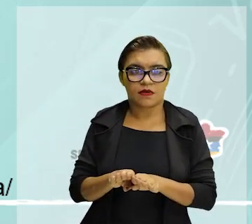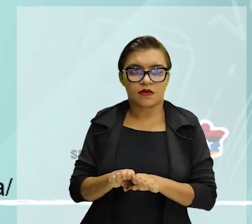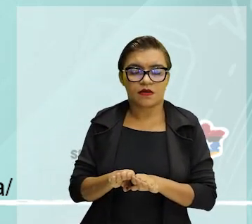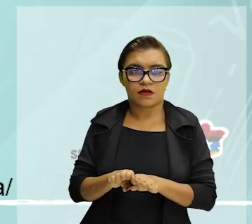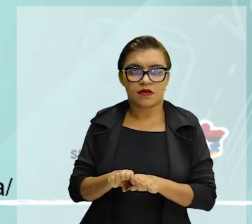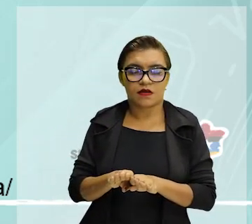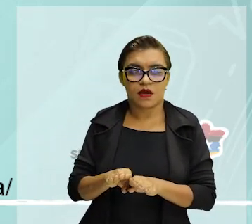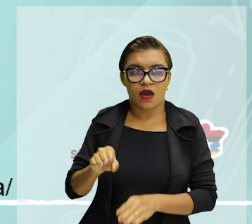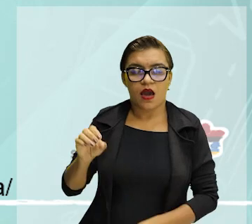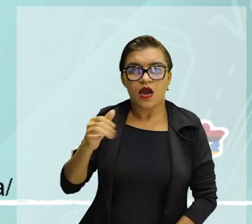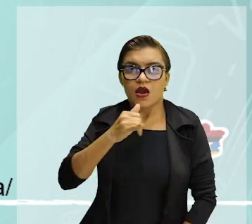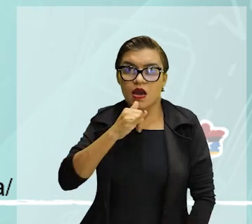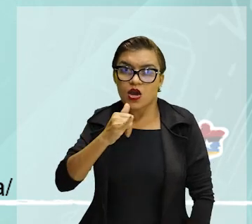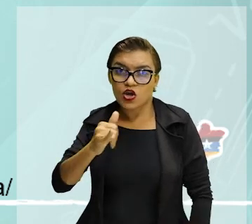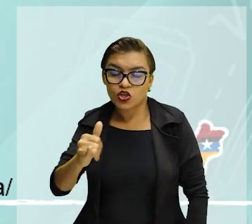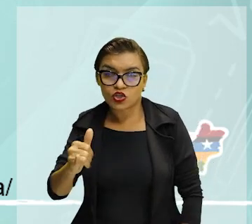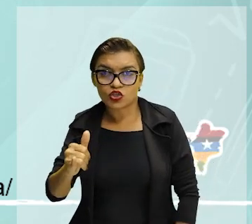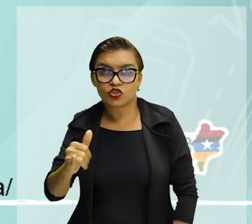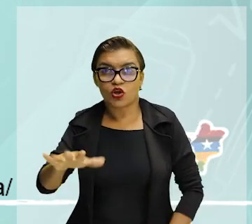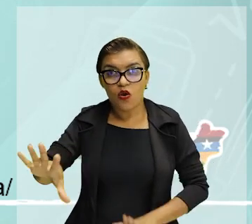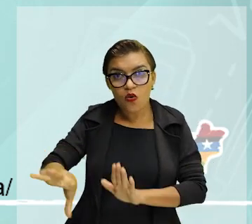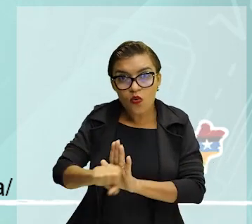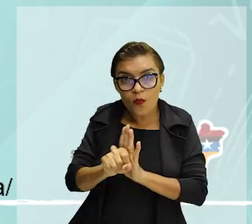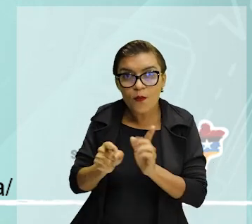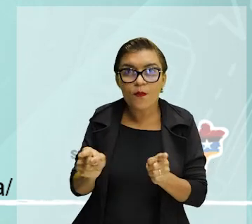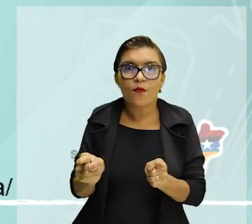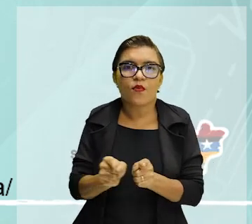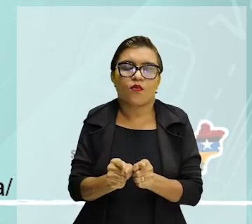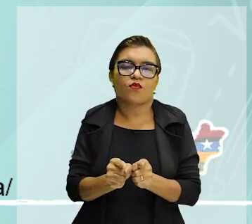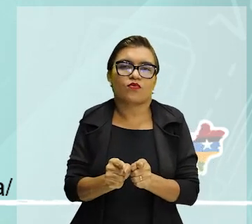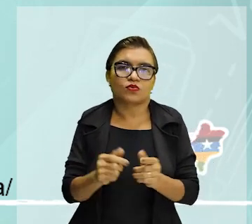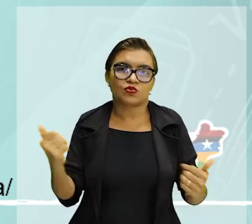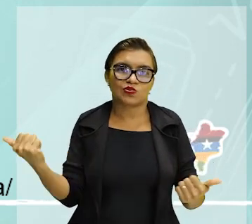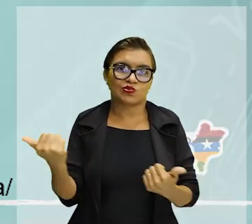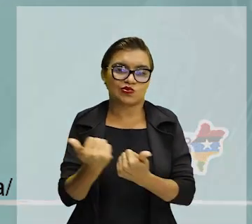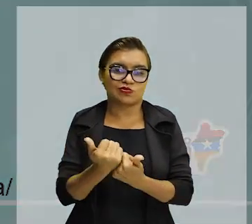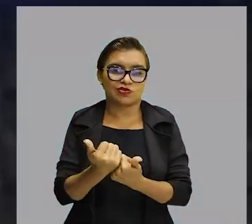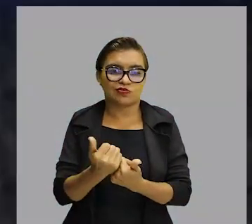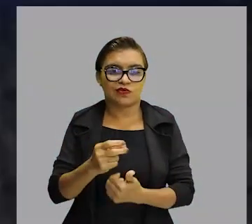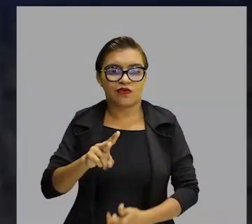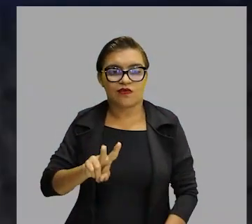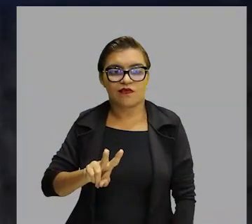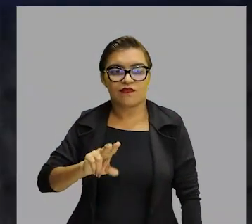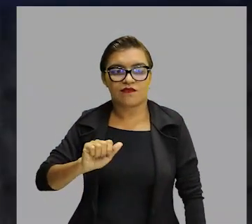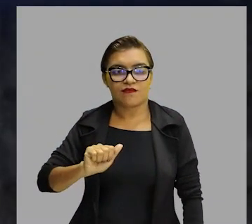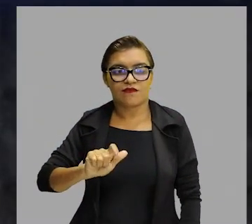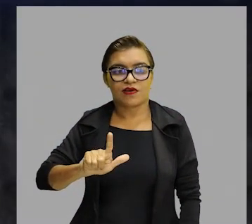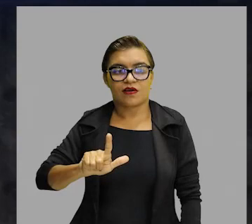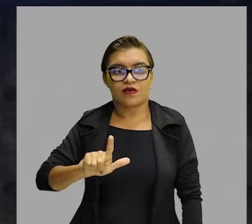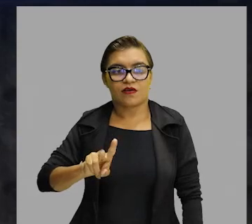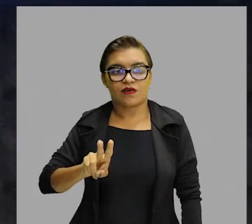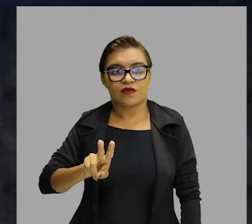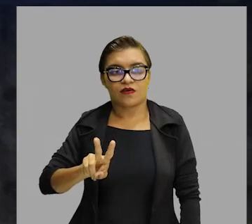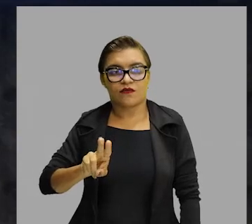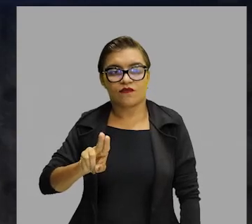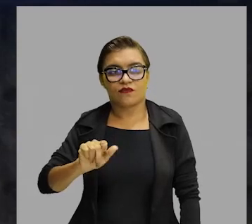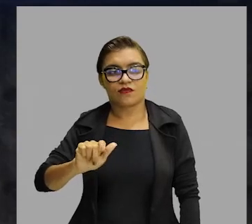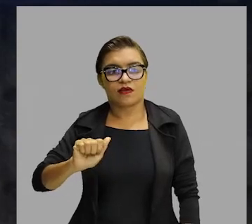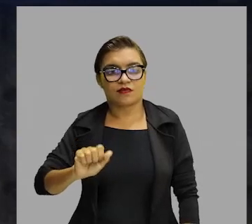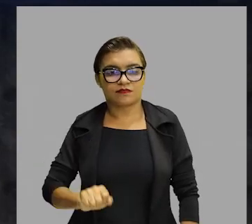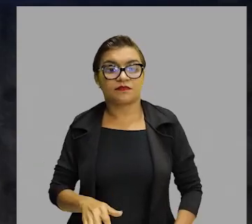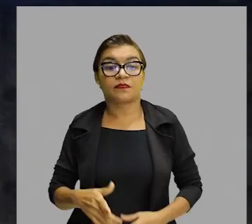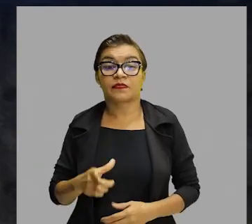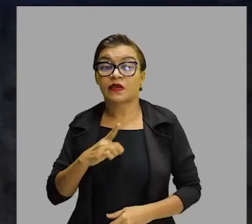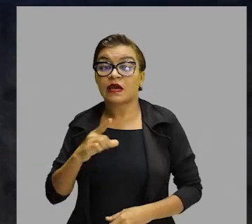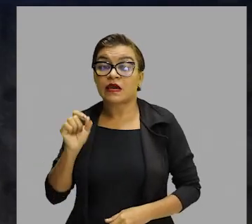energia, substituindo lá essas válvulas, né? Quanto ao sentido da corrente elétrica, os